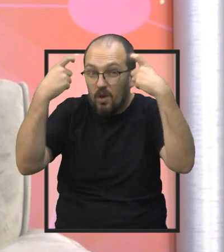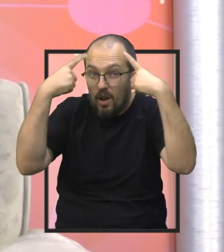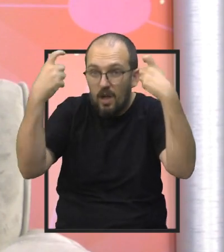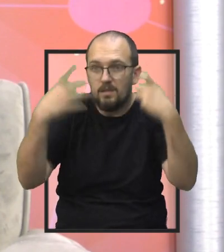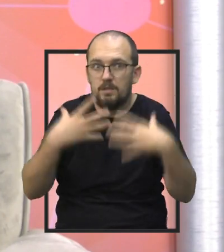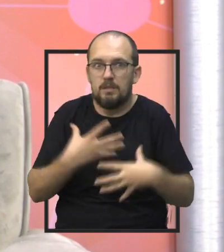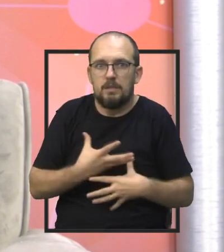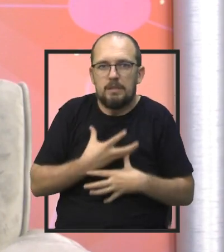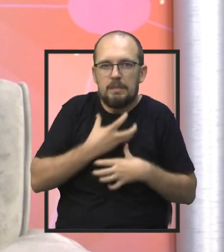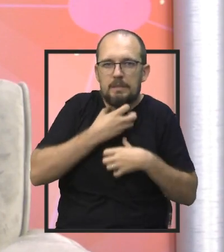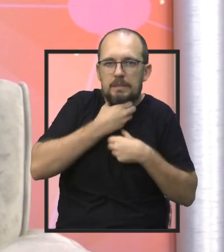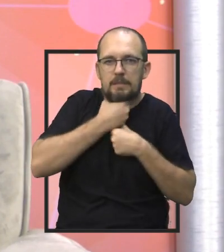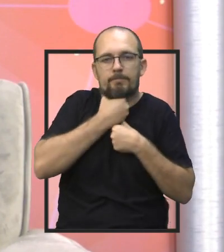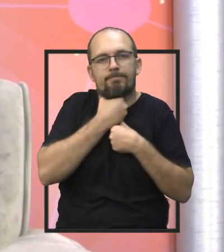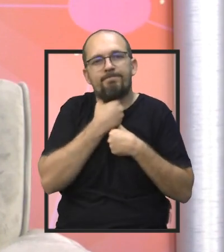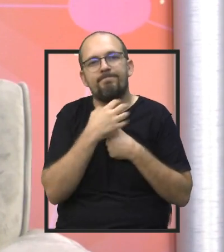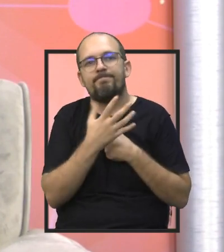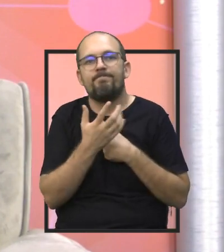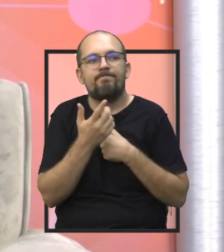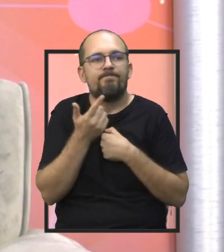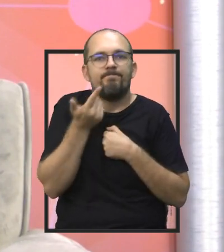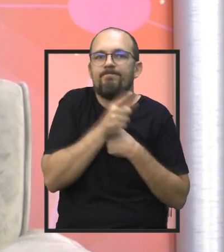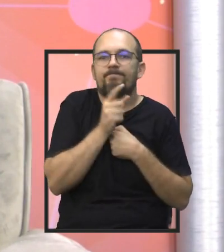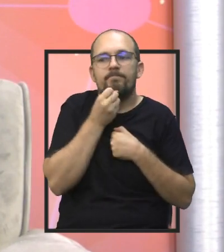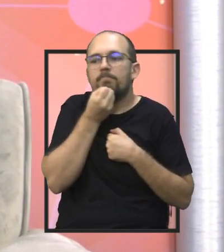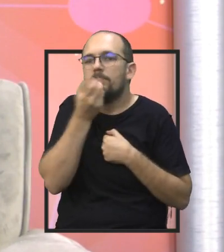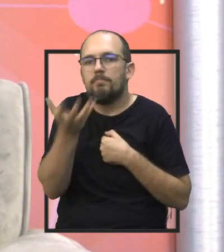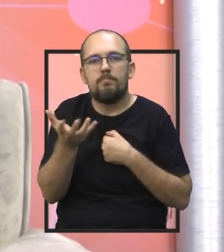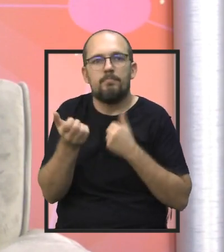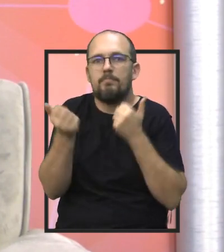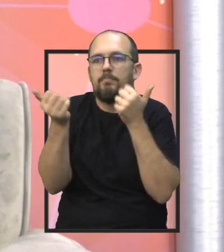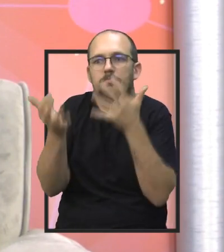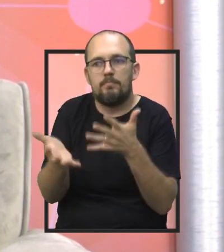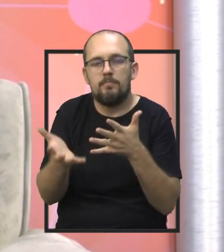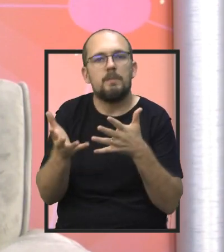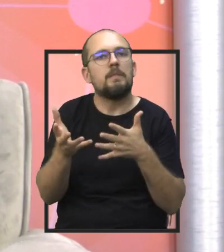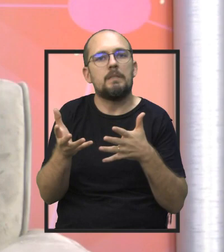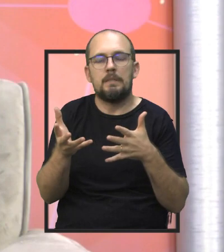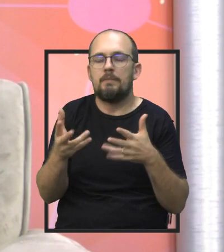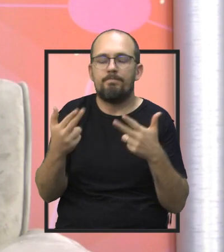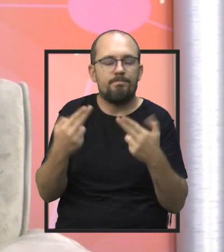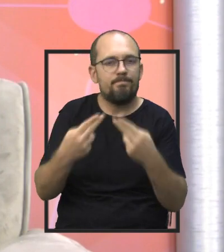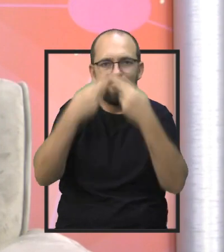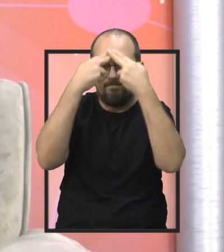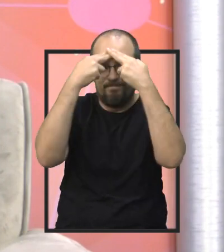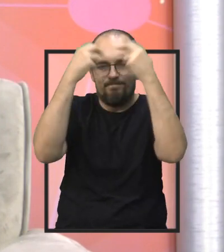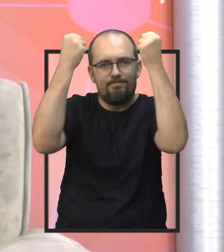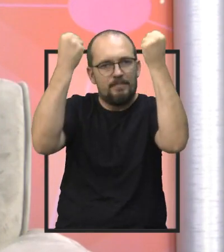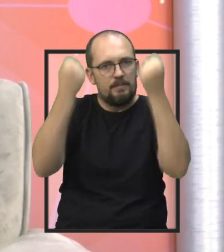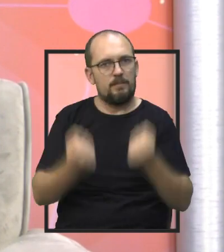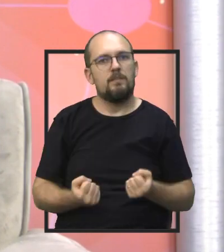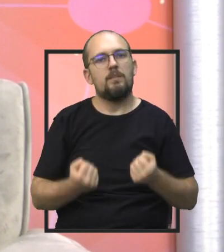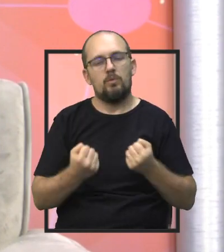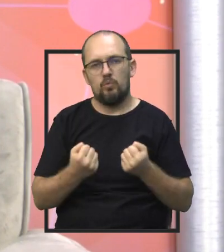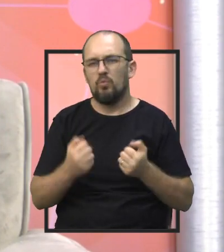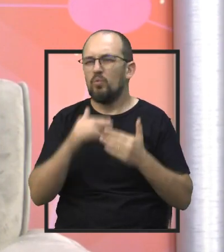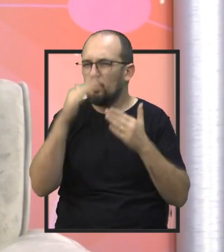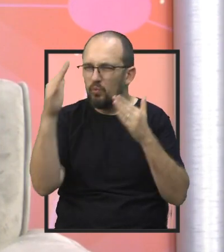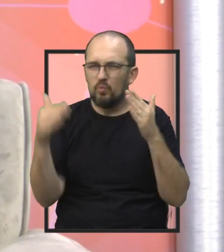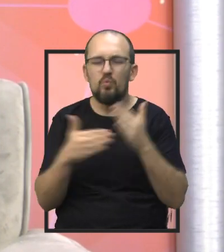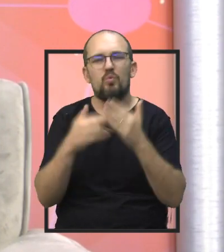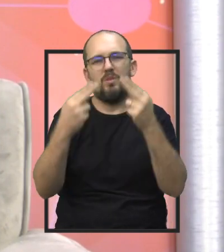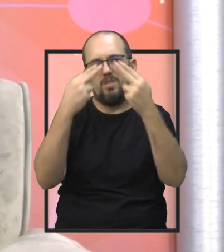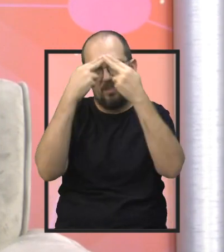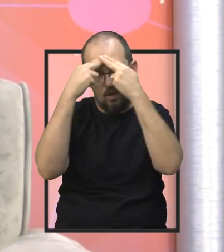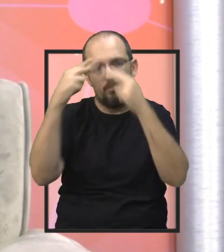fica sufocada, quando ela é silenciada, ela ainda se torna muito mais traumática. Né, porque isso tudo é